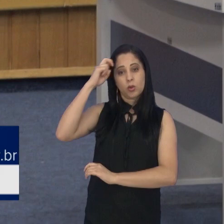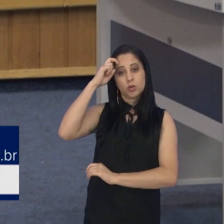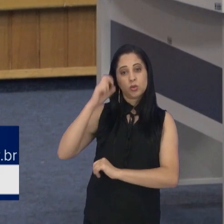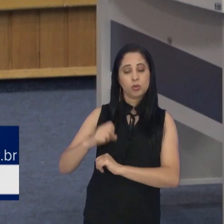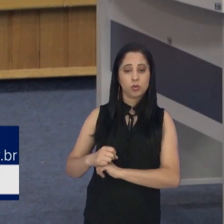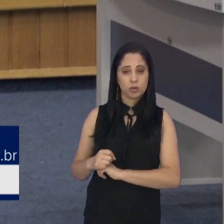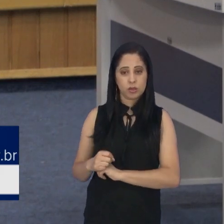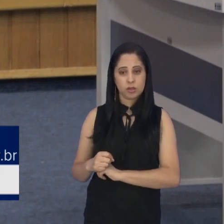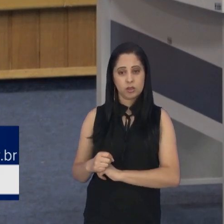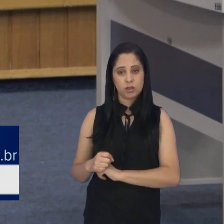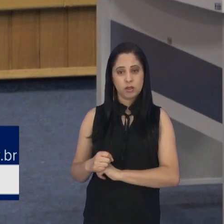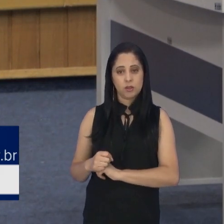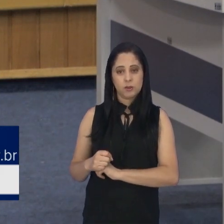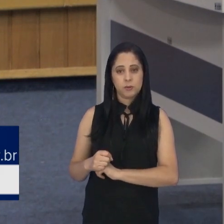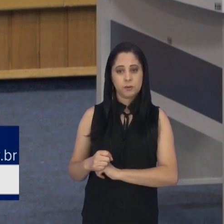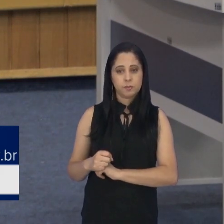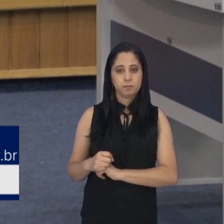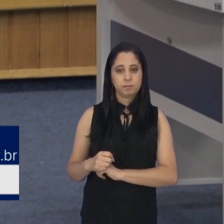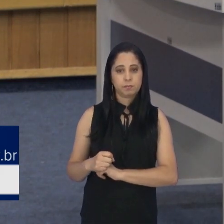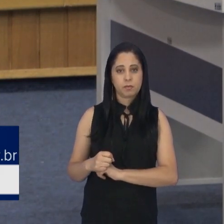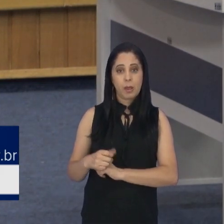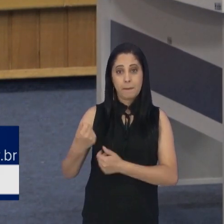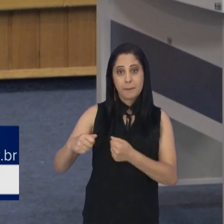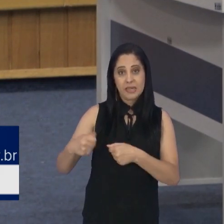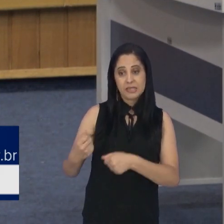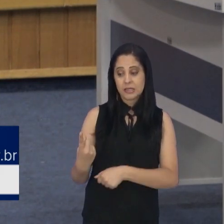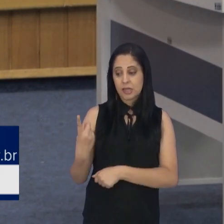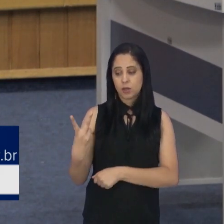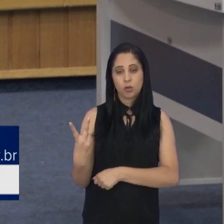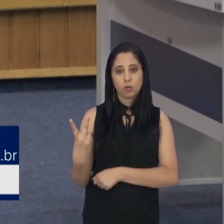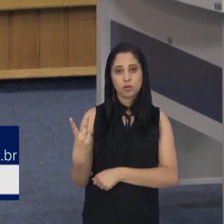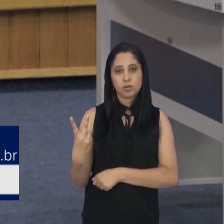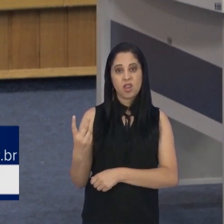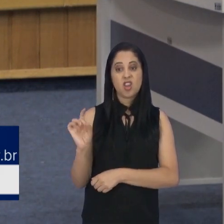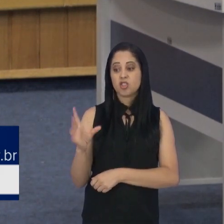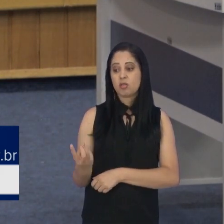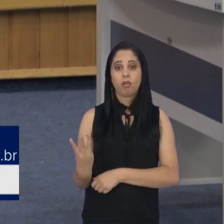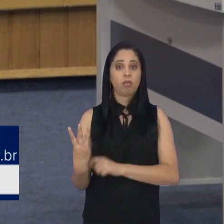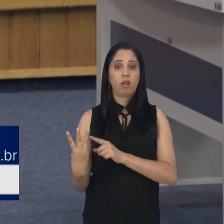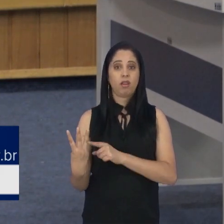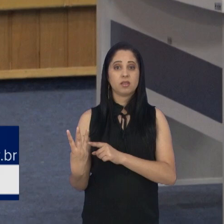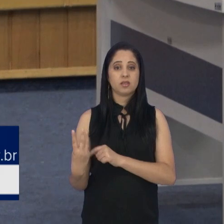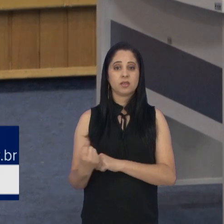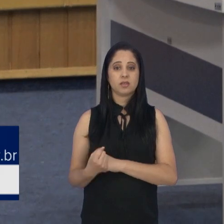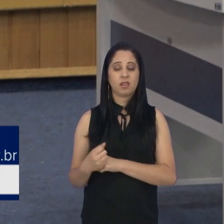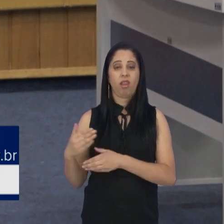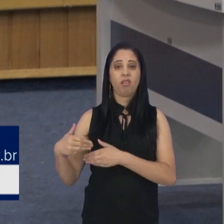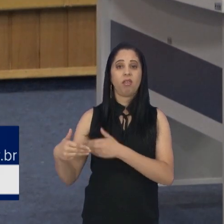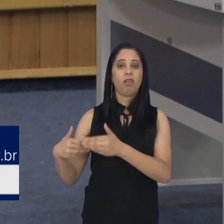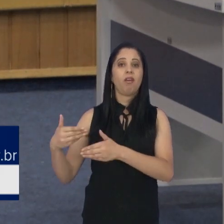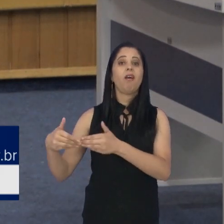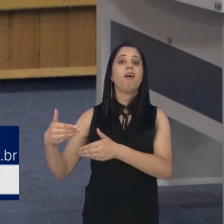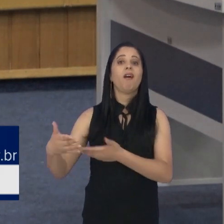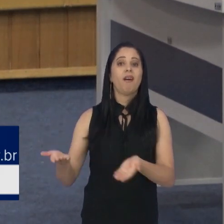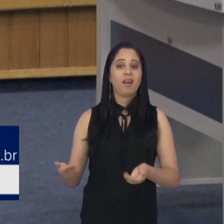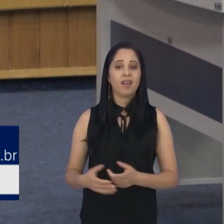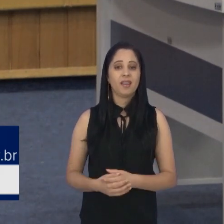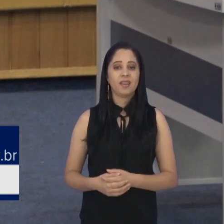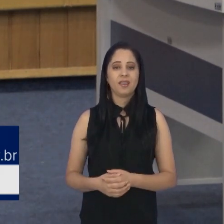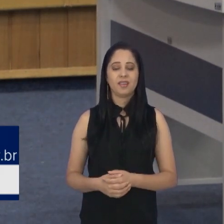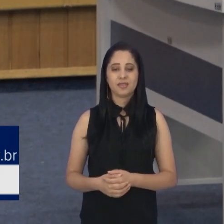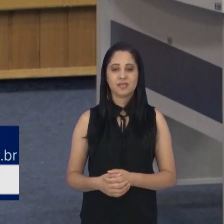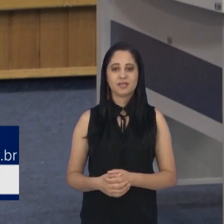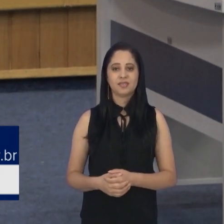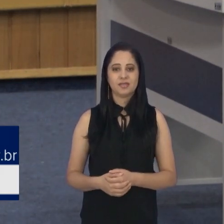que são 12, tem 3. E assim por diante. Então,